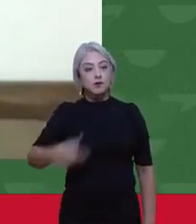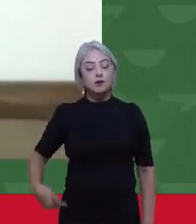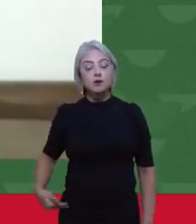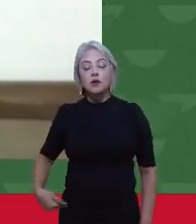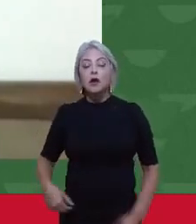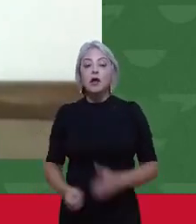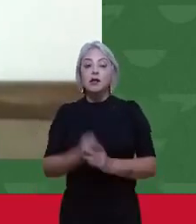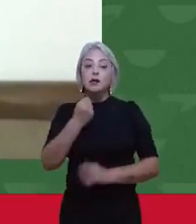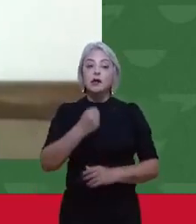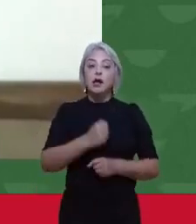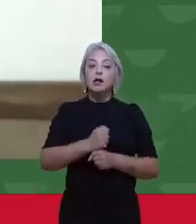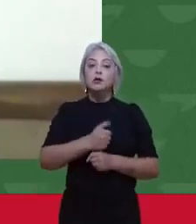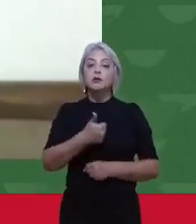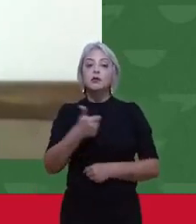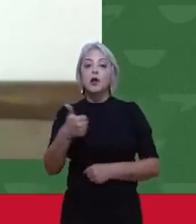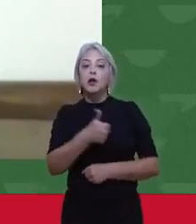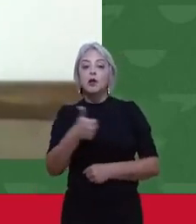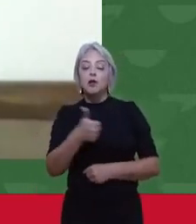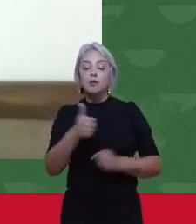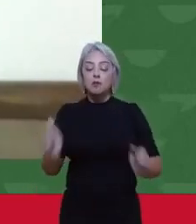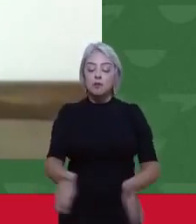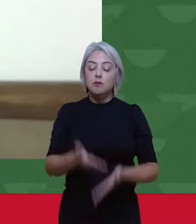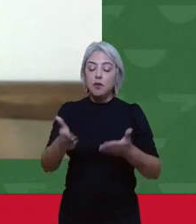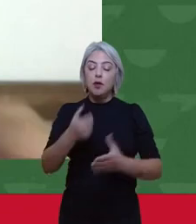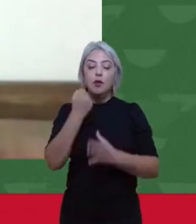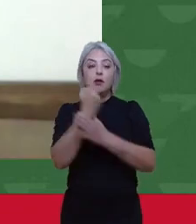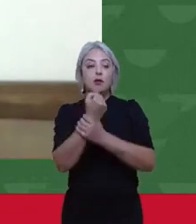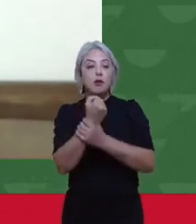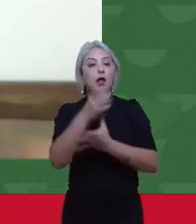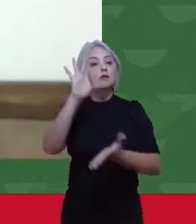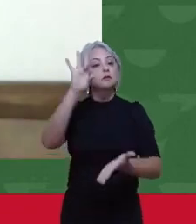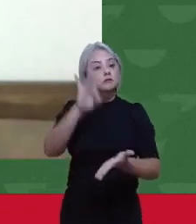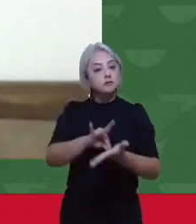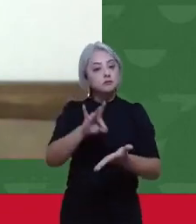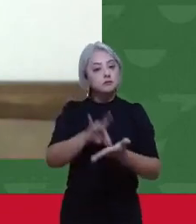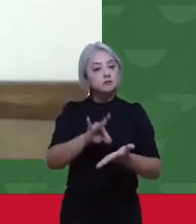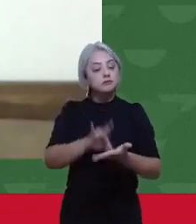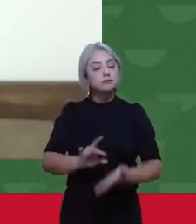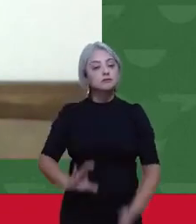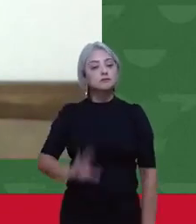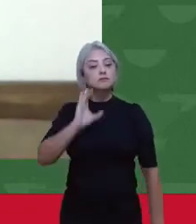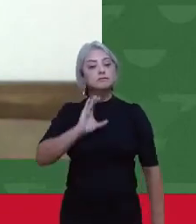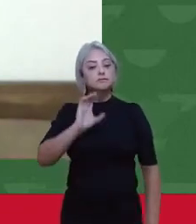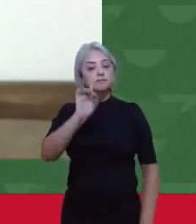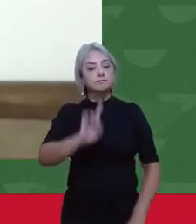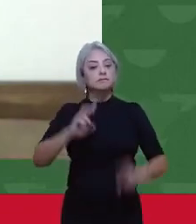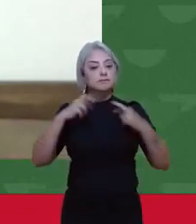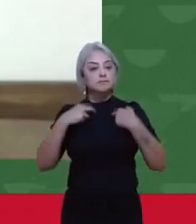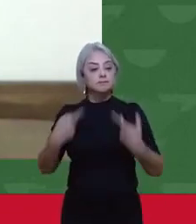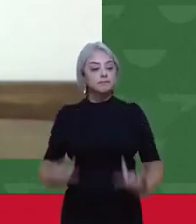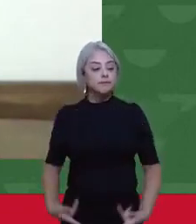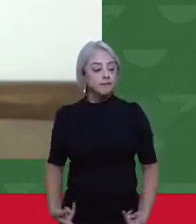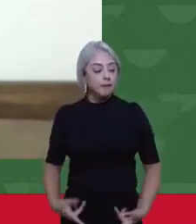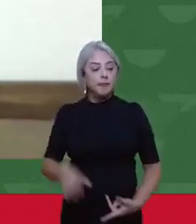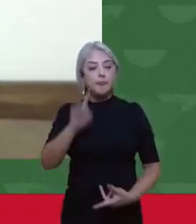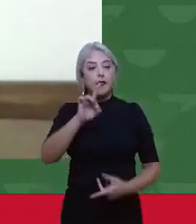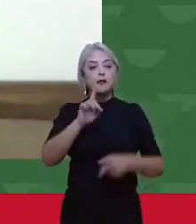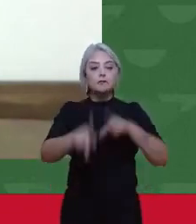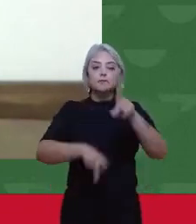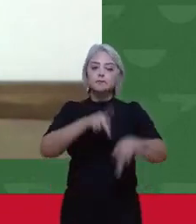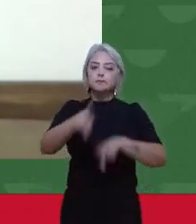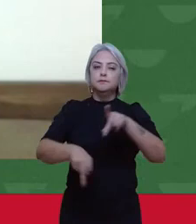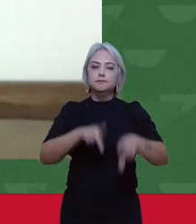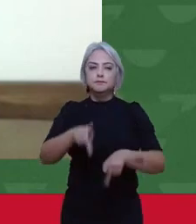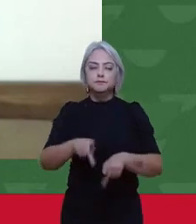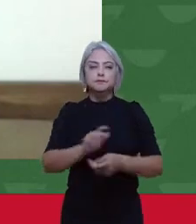criado em 2011 com o objetivo de promover, garantir e efetivar a cidadania e os direitos humanos exatamente dessa